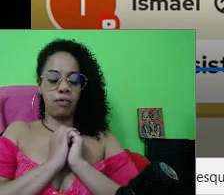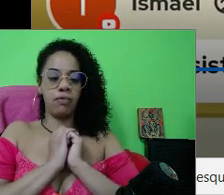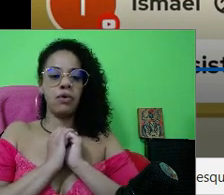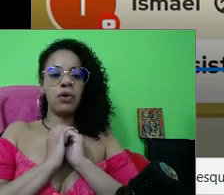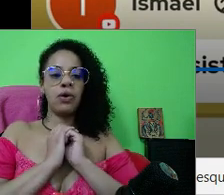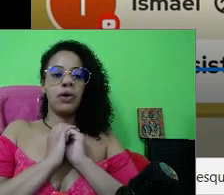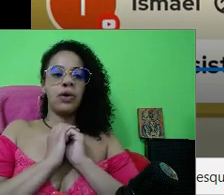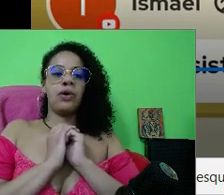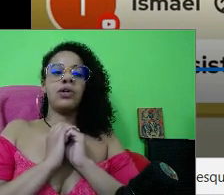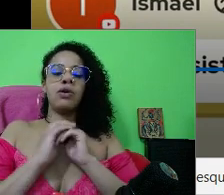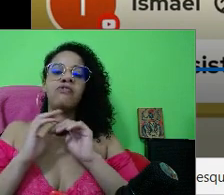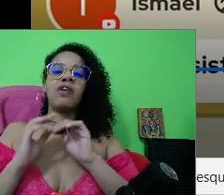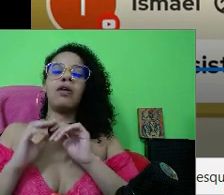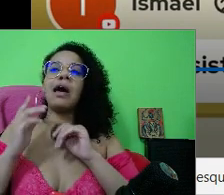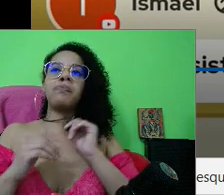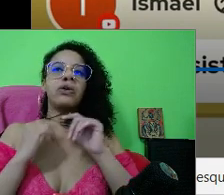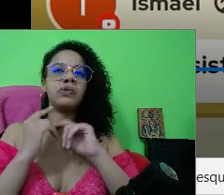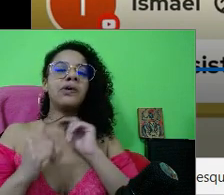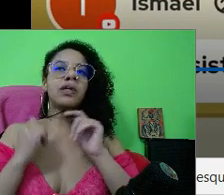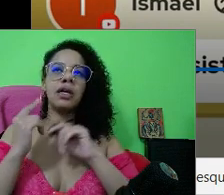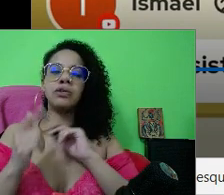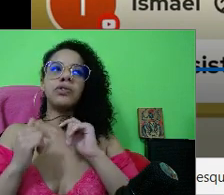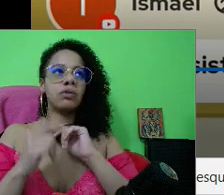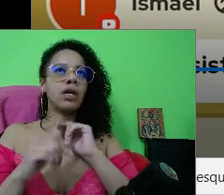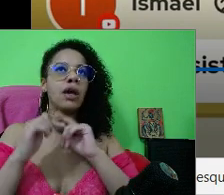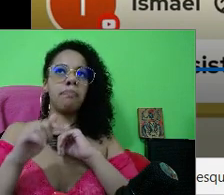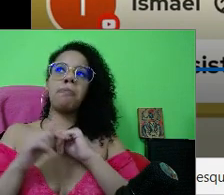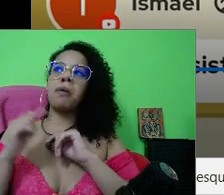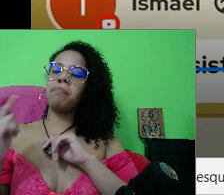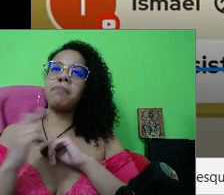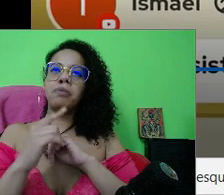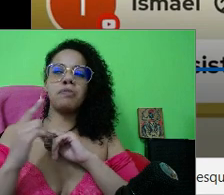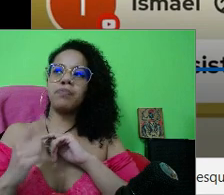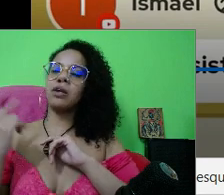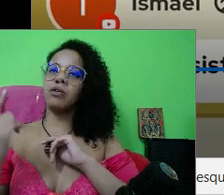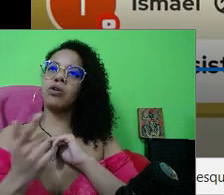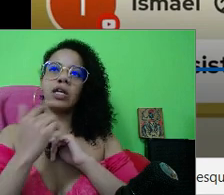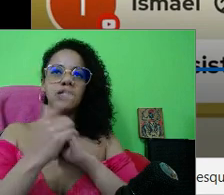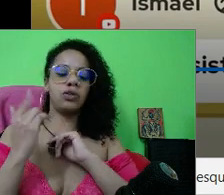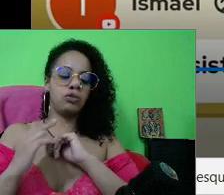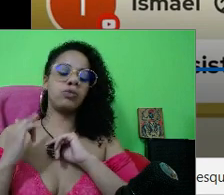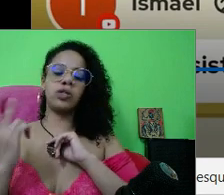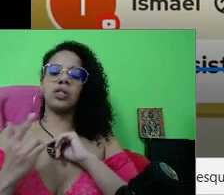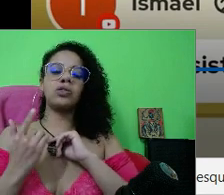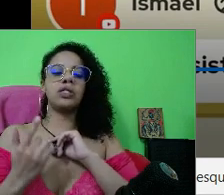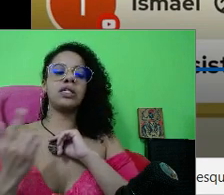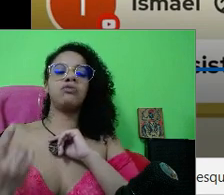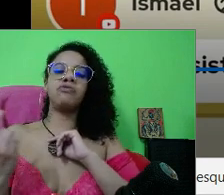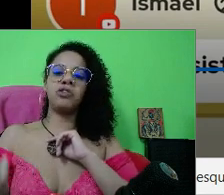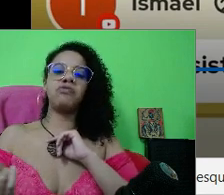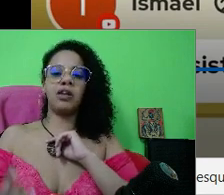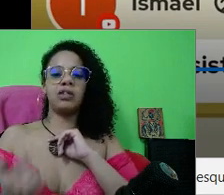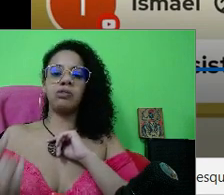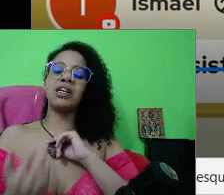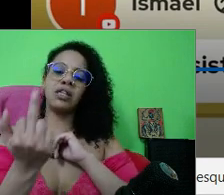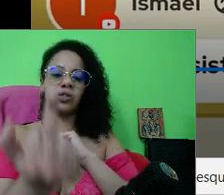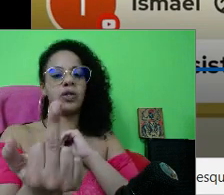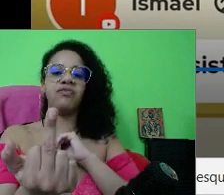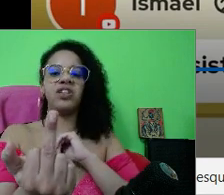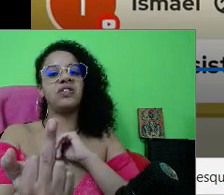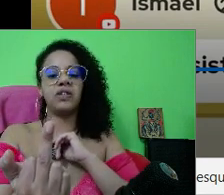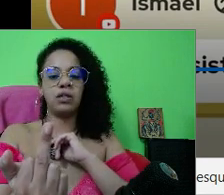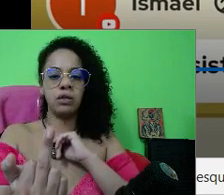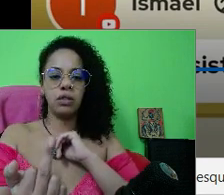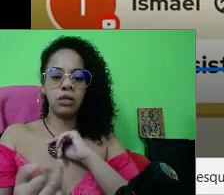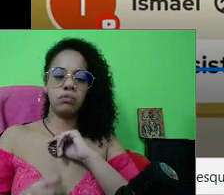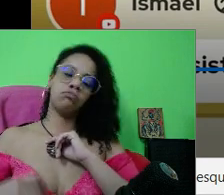transversal e eu falar porque não sei o que não sei o quê correlaciono com outras coisas e no fim eu falo então tá